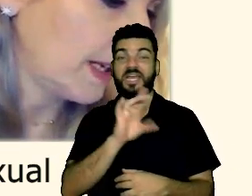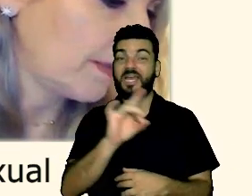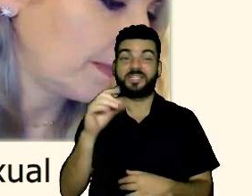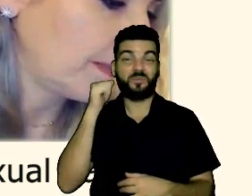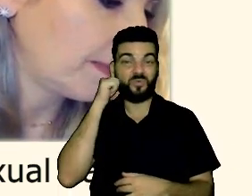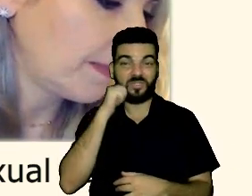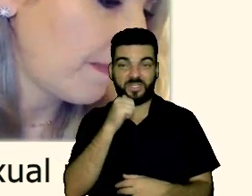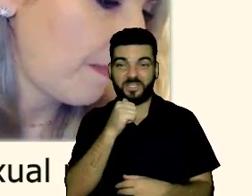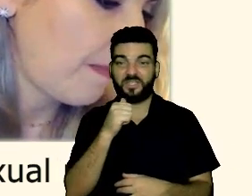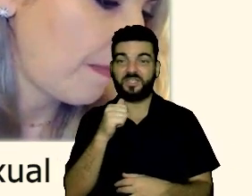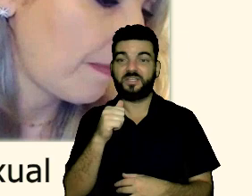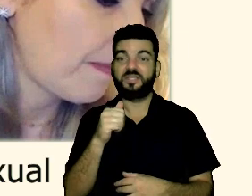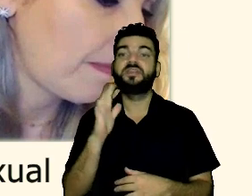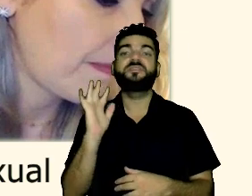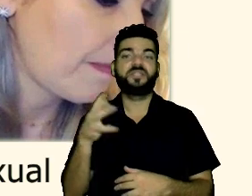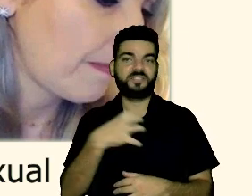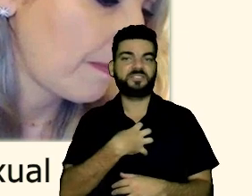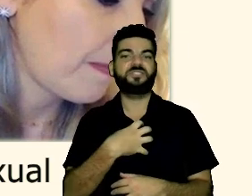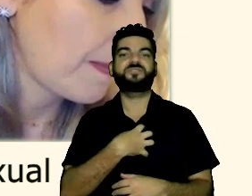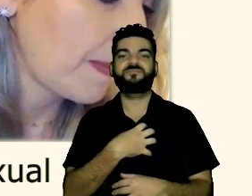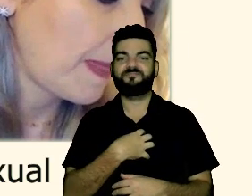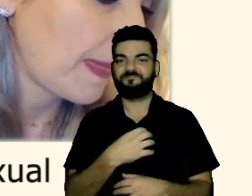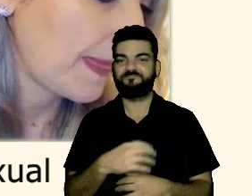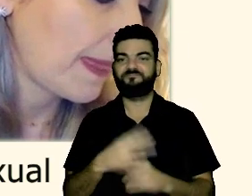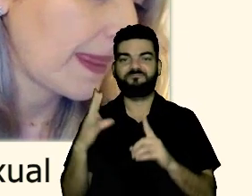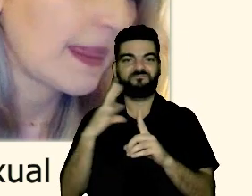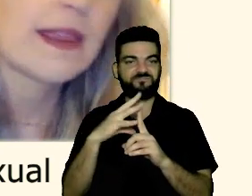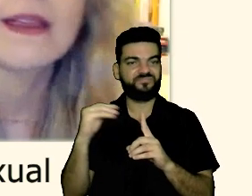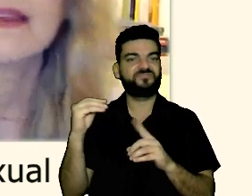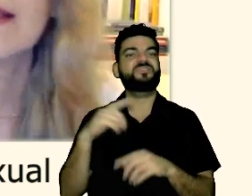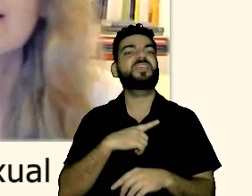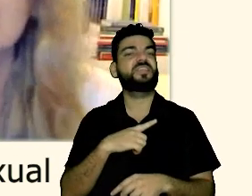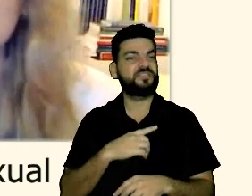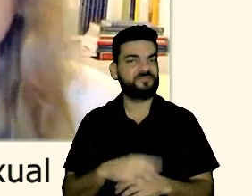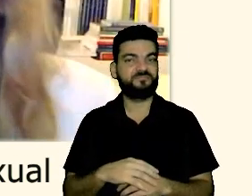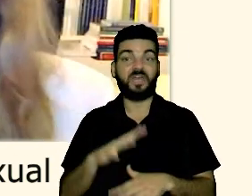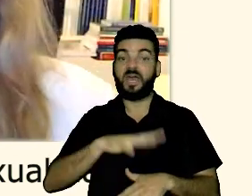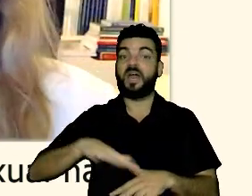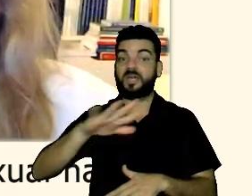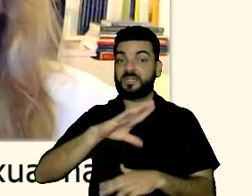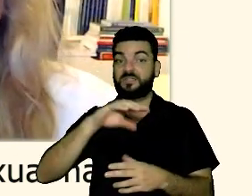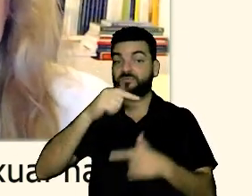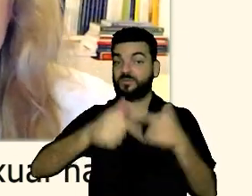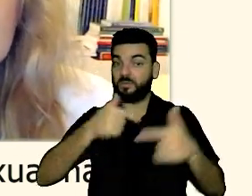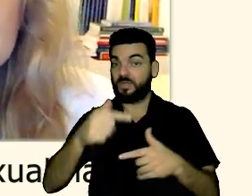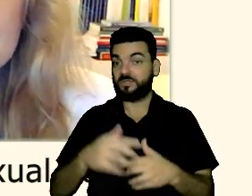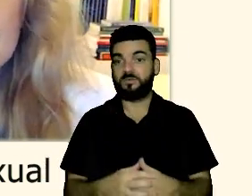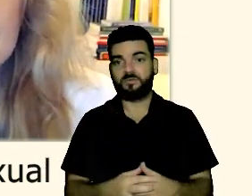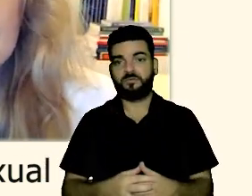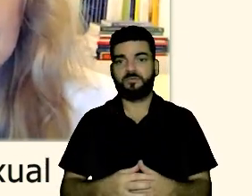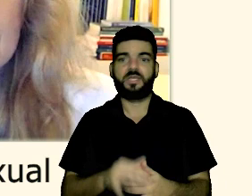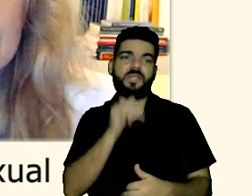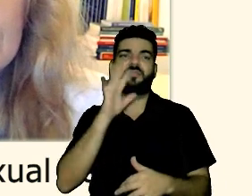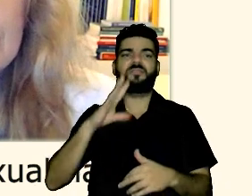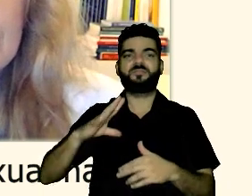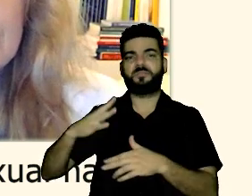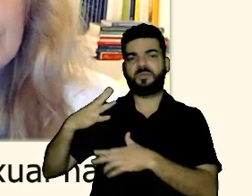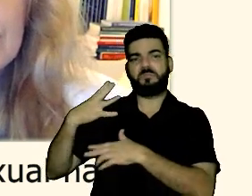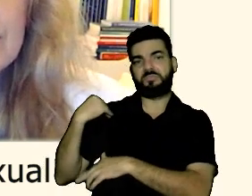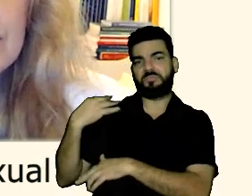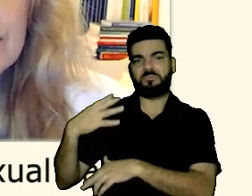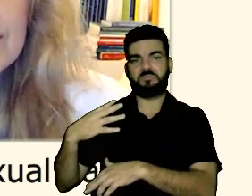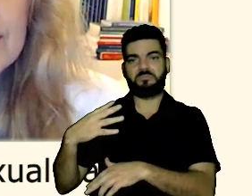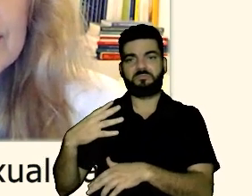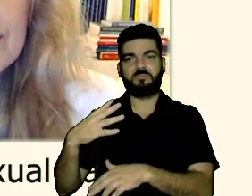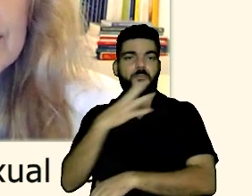né? Que no mais das vezes, eu posso apostar que todas as mulheres aqui presentes já passaram